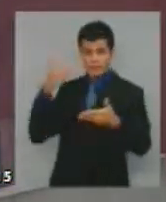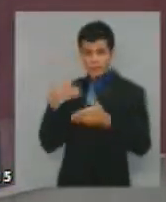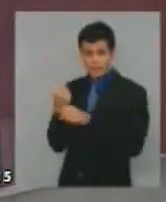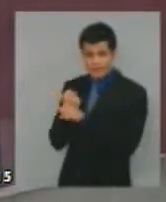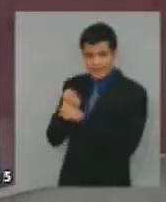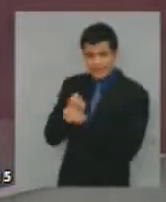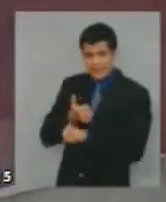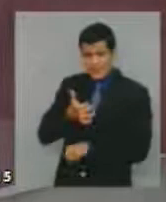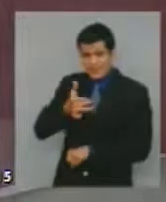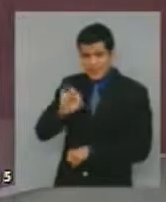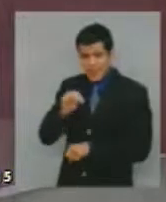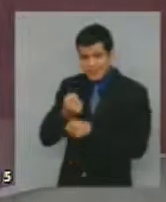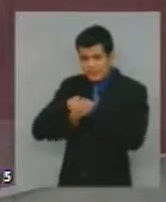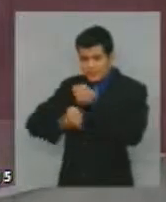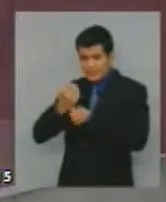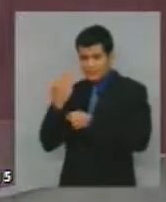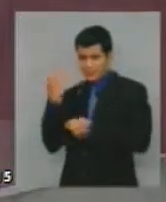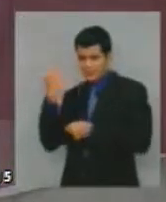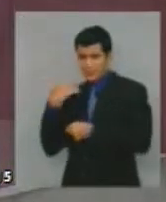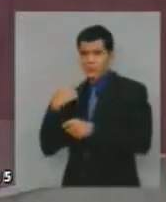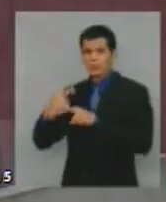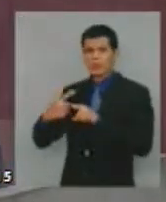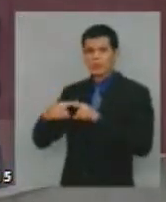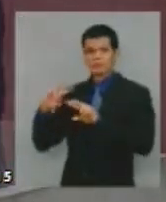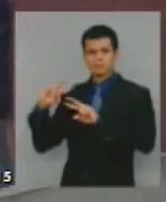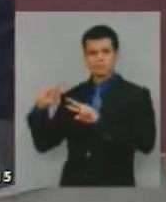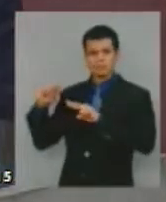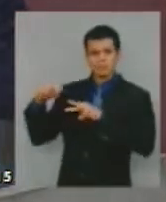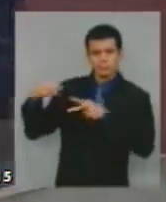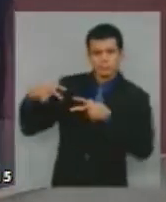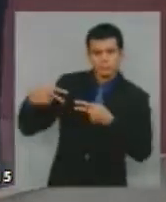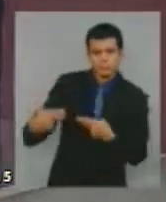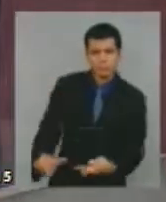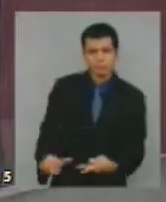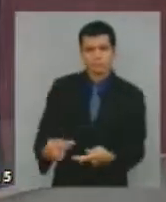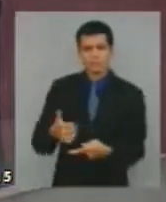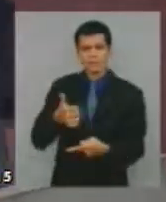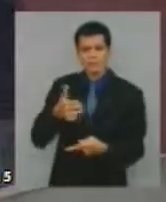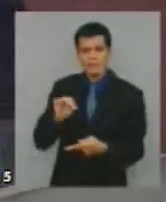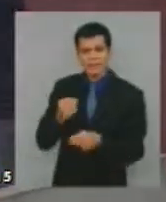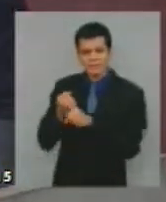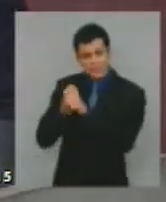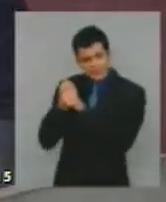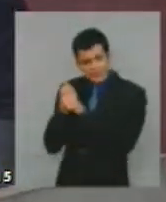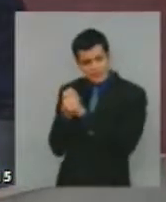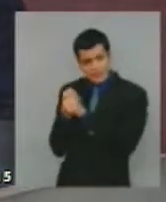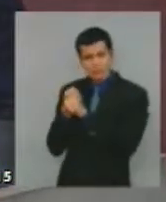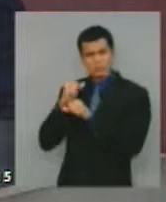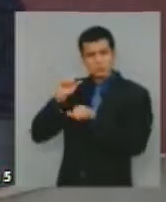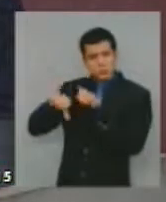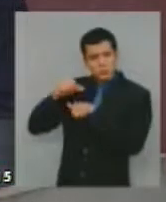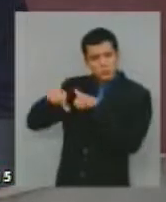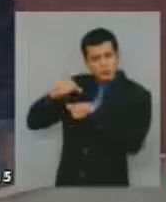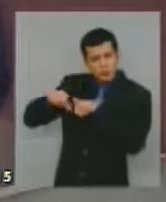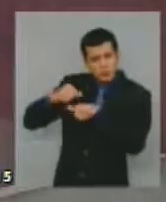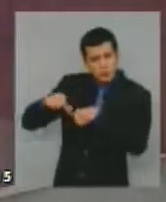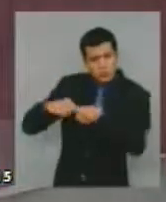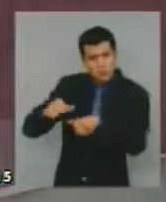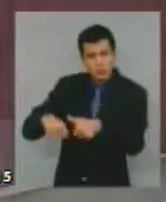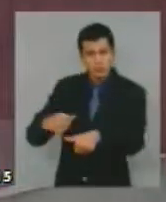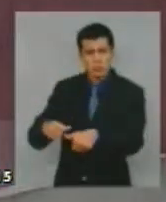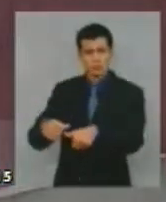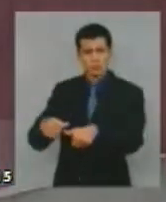fala muito das mudanças da última década no país, mas é necessário que nós